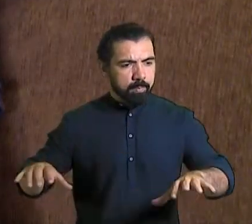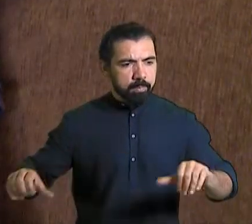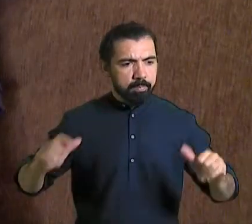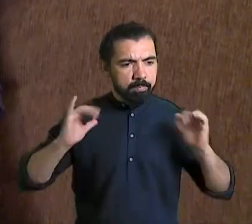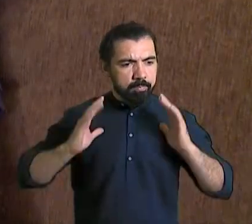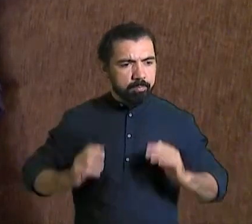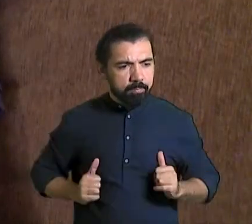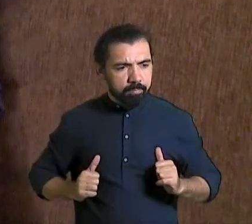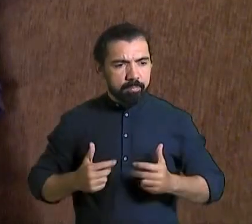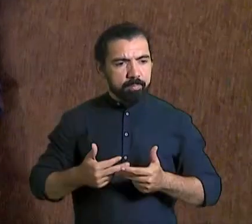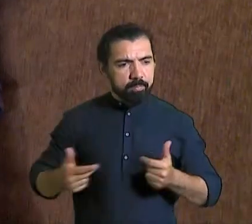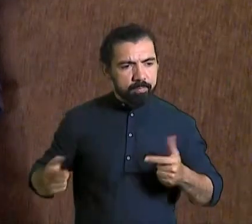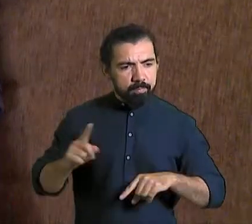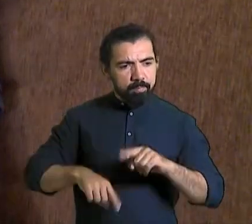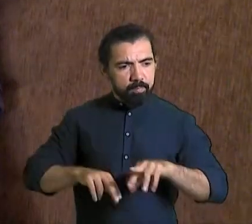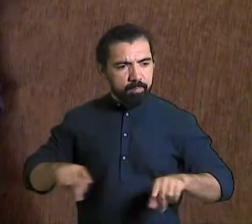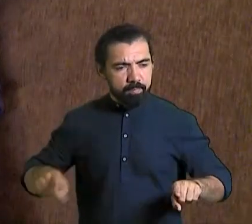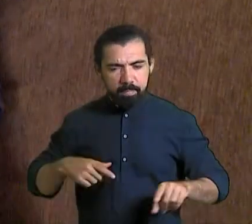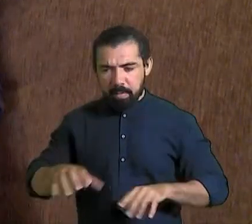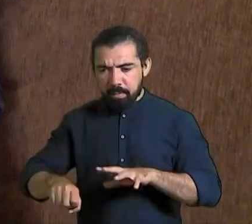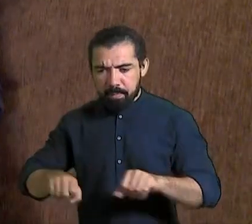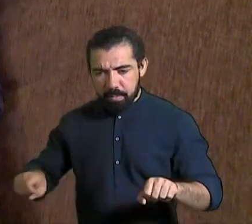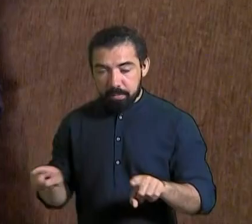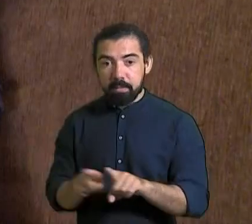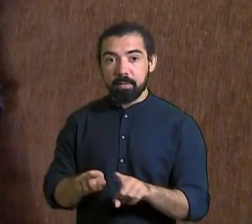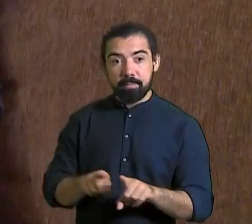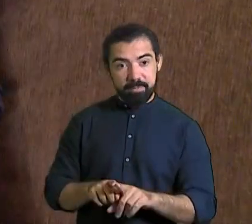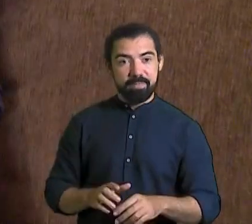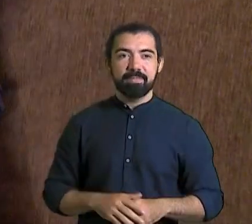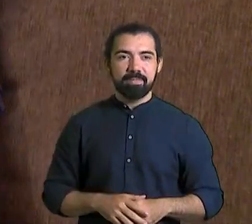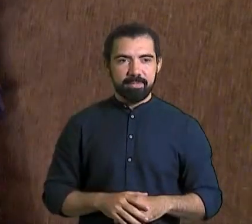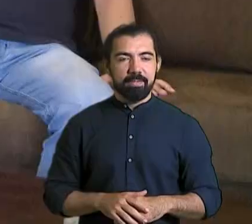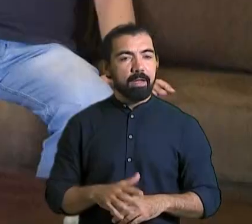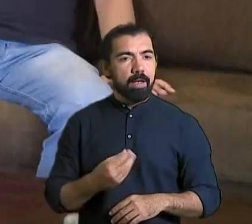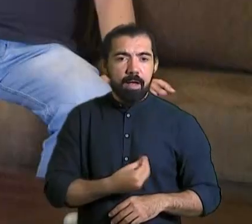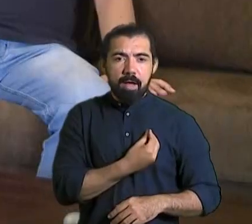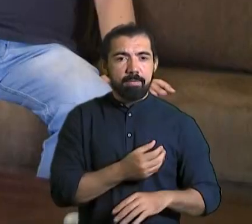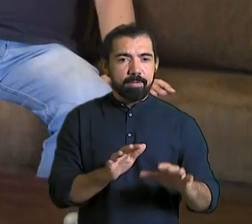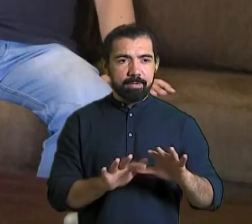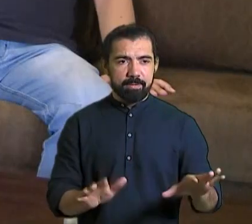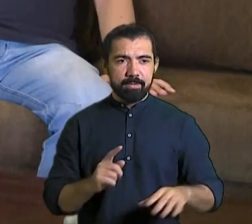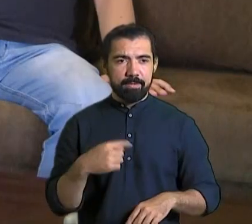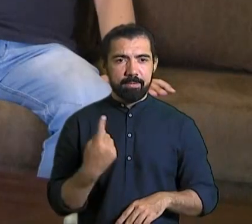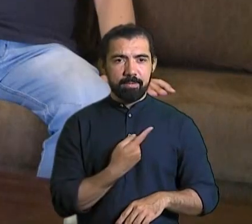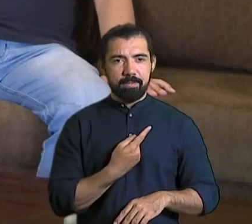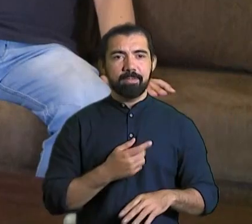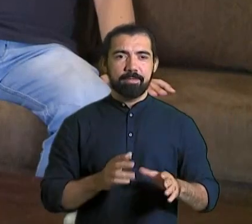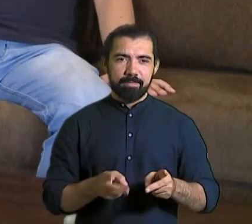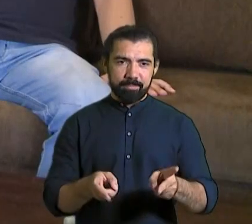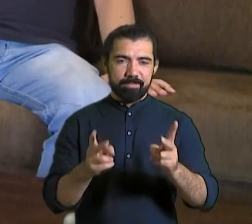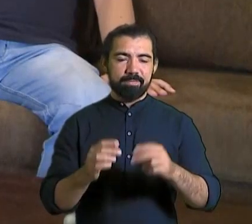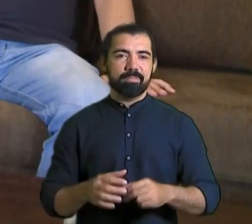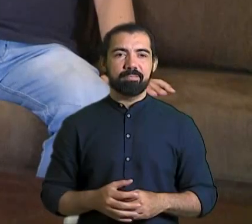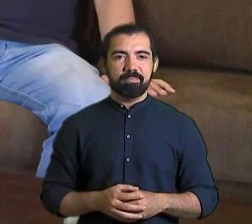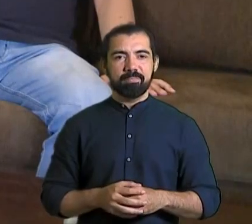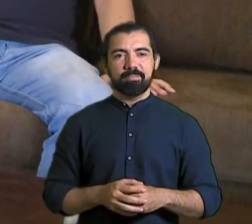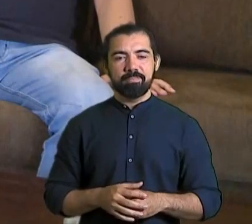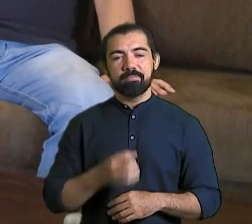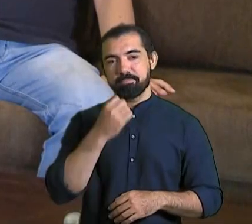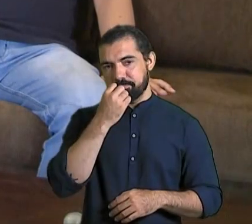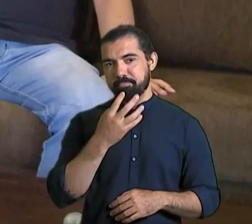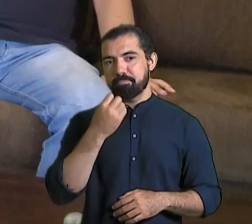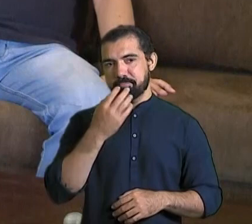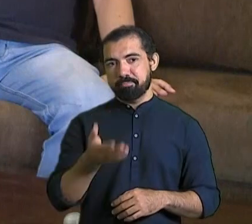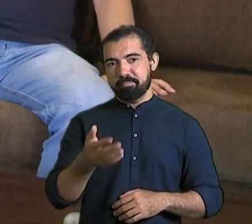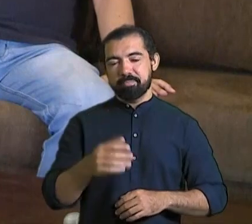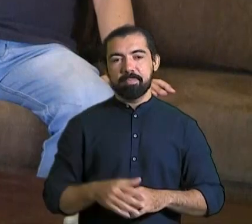o que a gente vai fazer em casa, da mesma forma. Então, dessa forma que a vida da gente vai seguindo em frente. Muito bom.